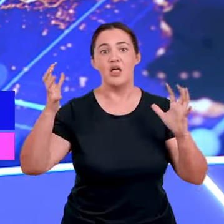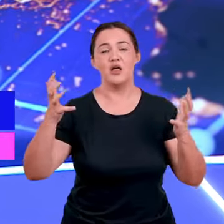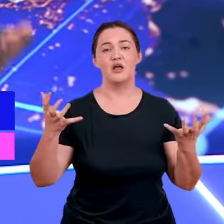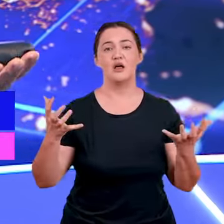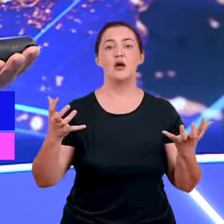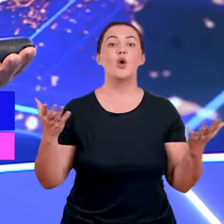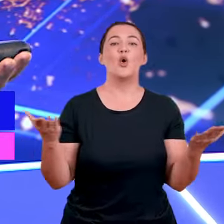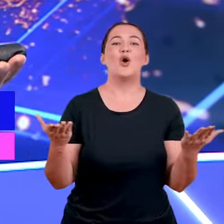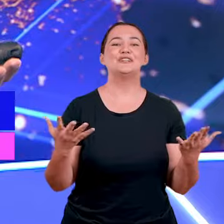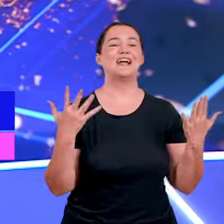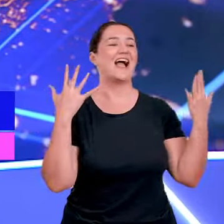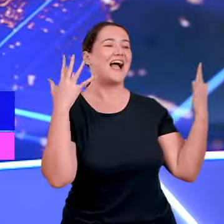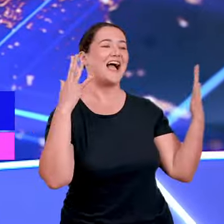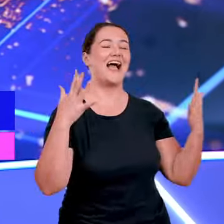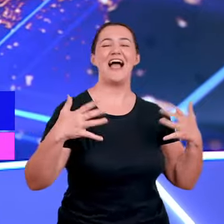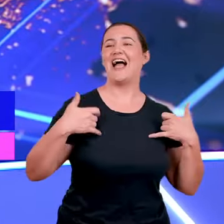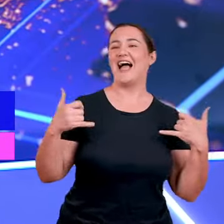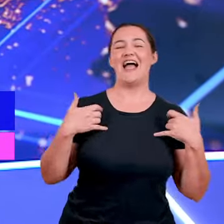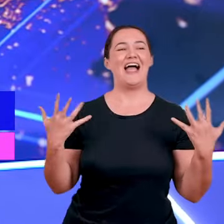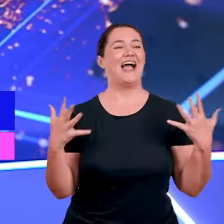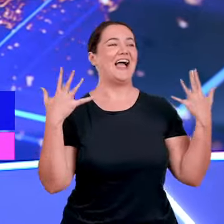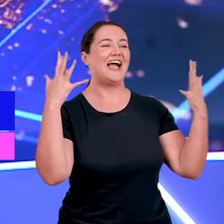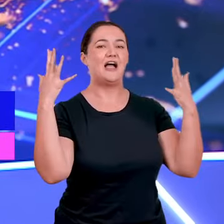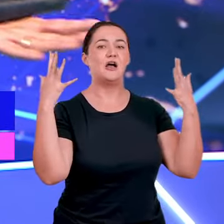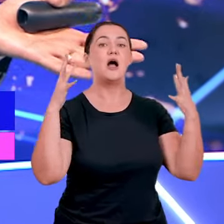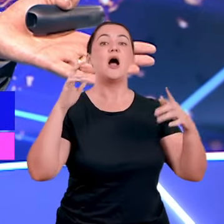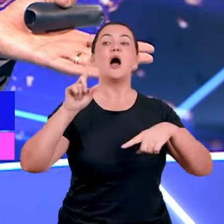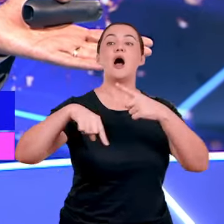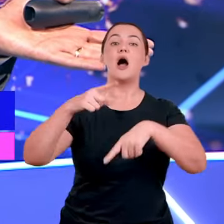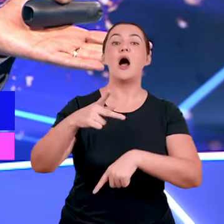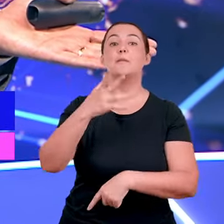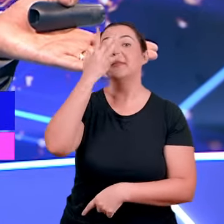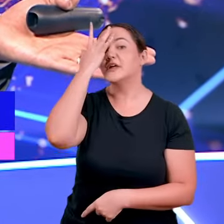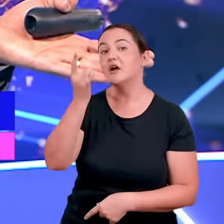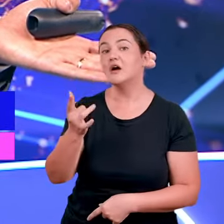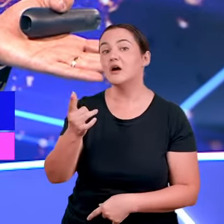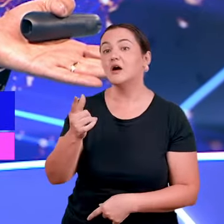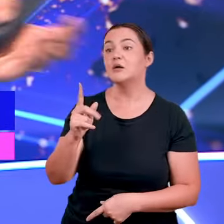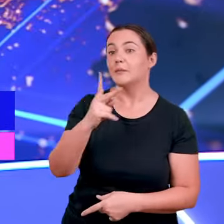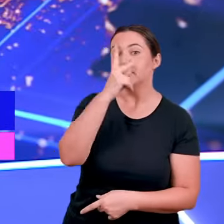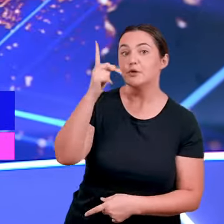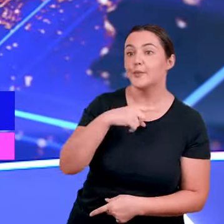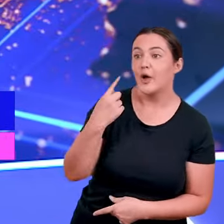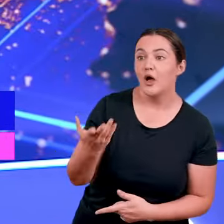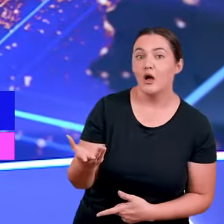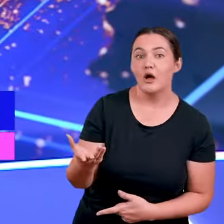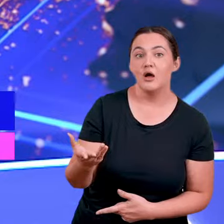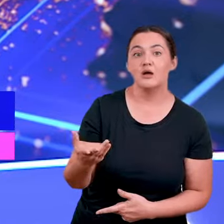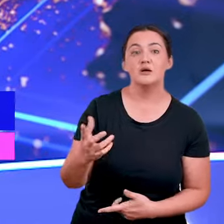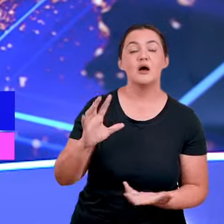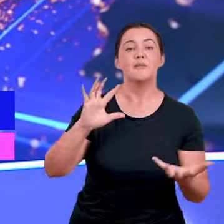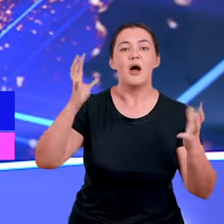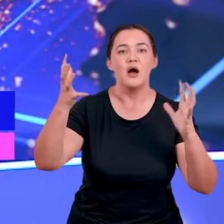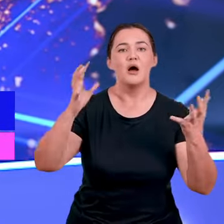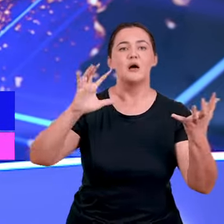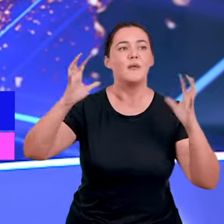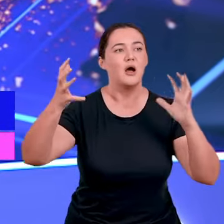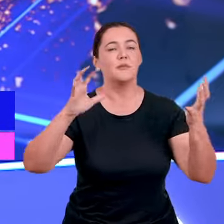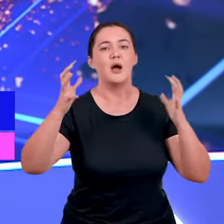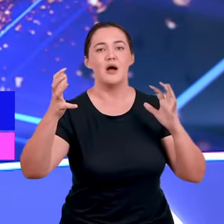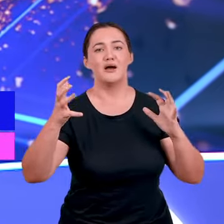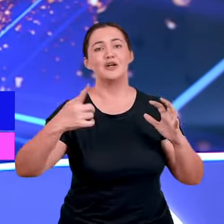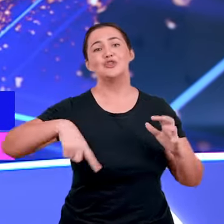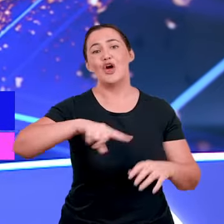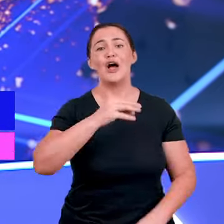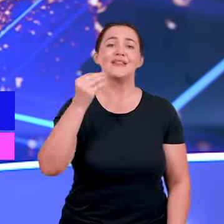pode celebrar hoje e amanhã pode ter um momento muito triste na sua história. Nós não queremos, fazemos